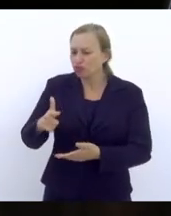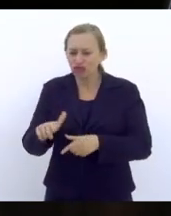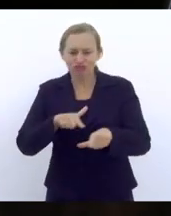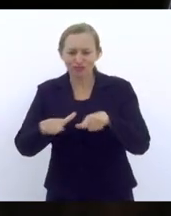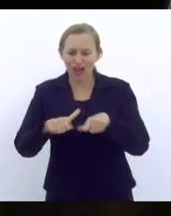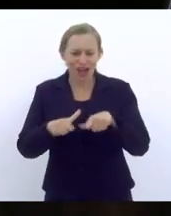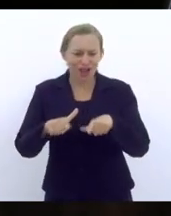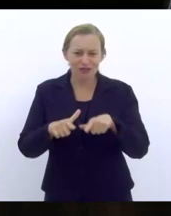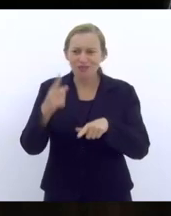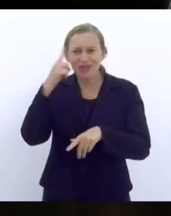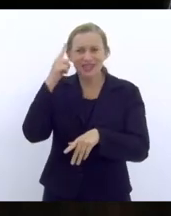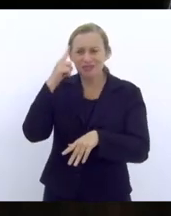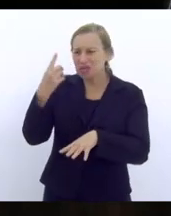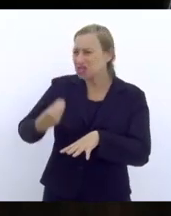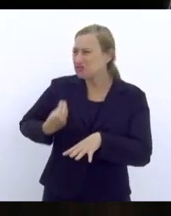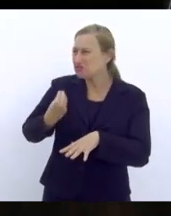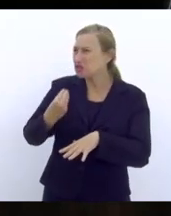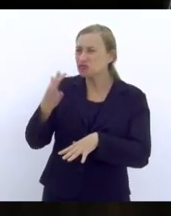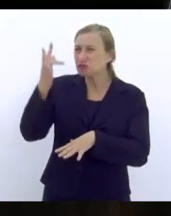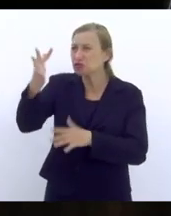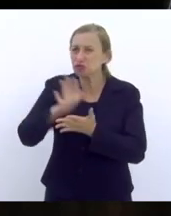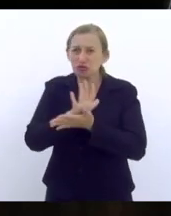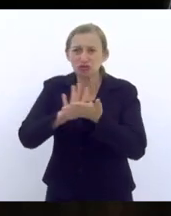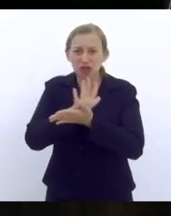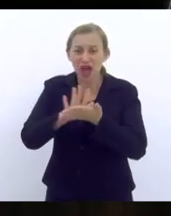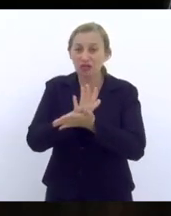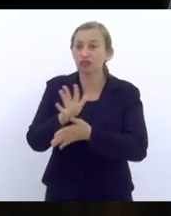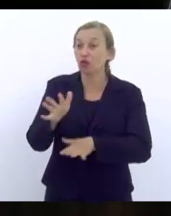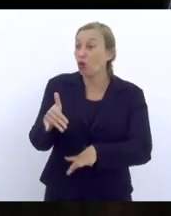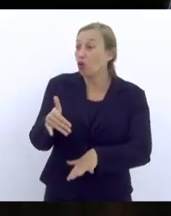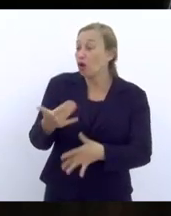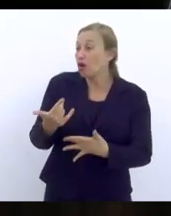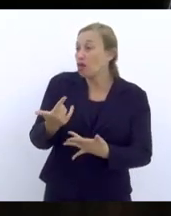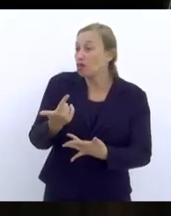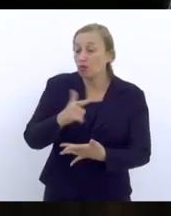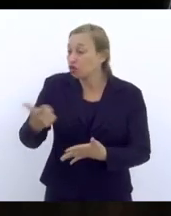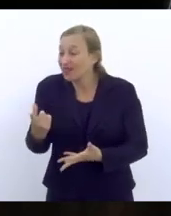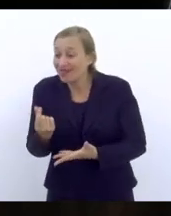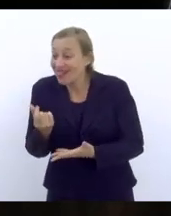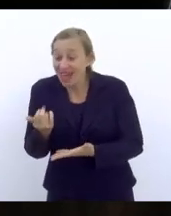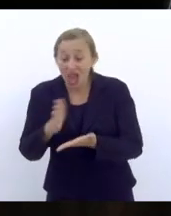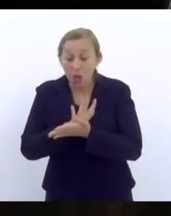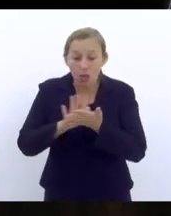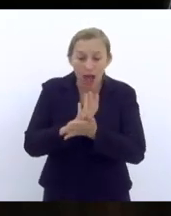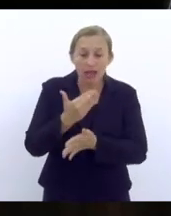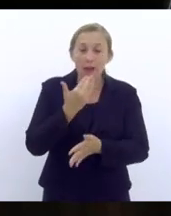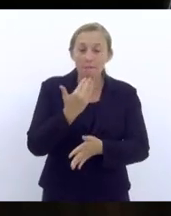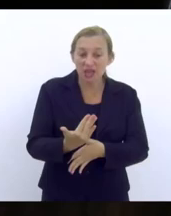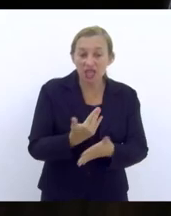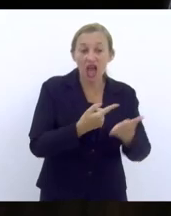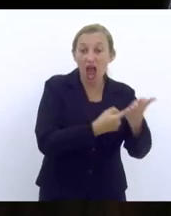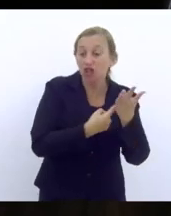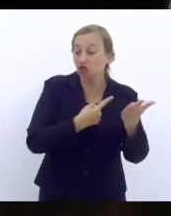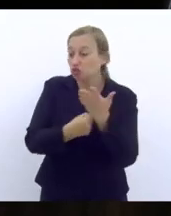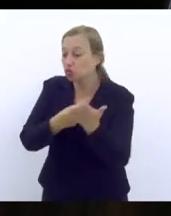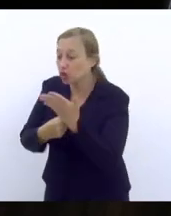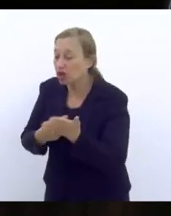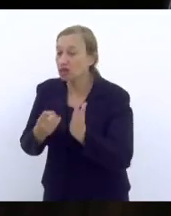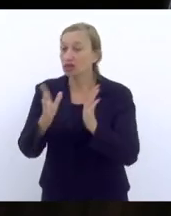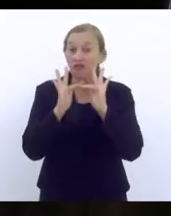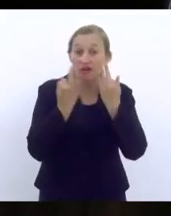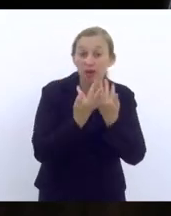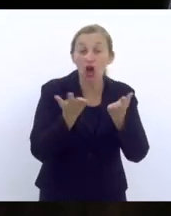uma perspectiva de vida. Cheguei a passar necessidade de ter que pedir ajuda de familiares. E